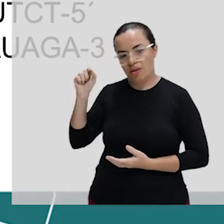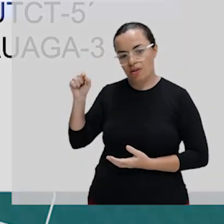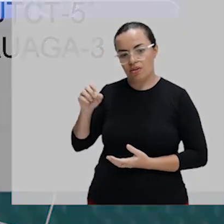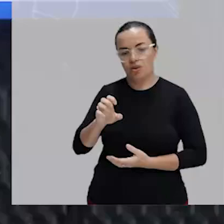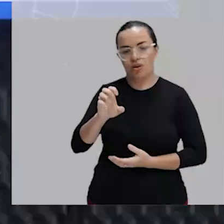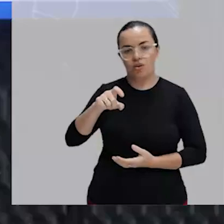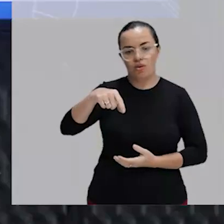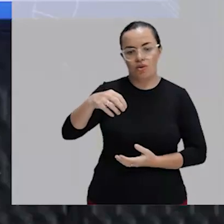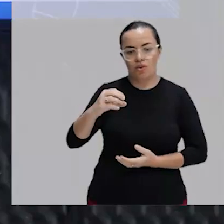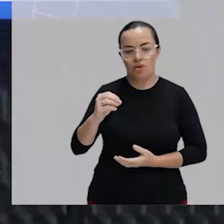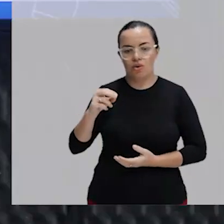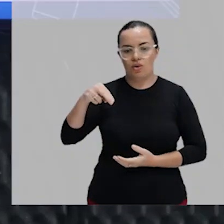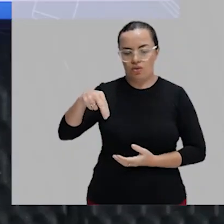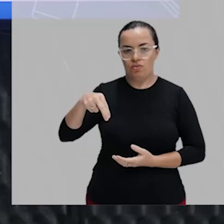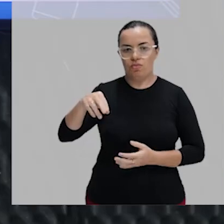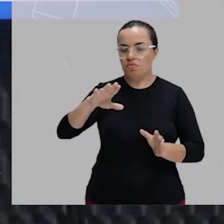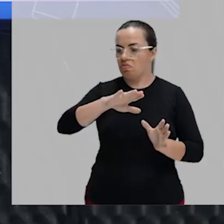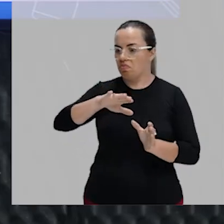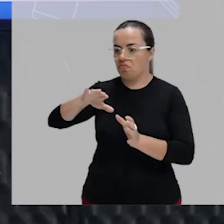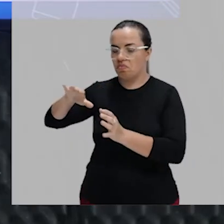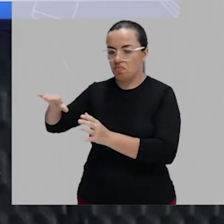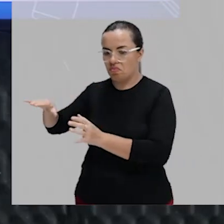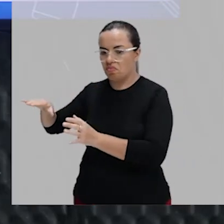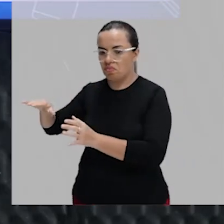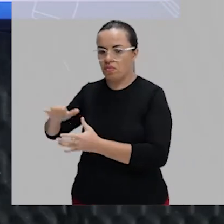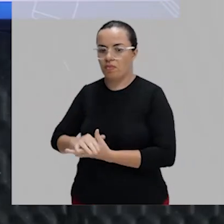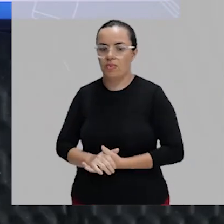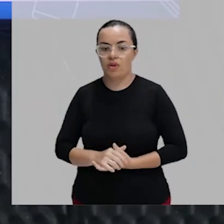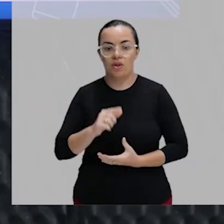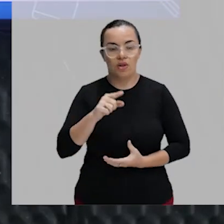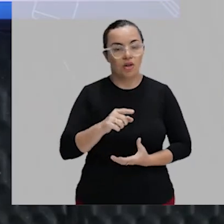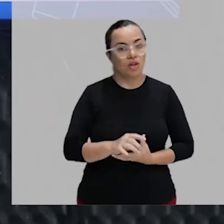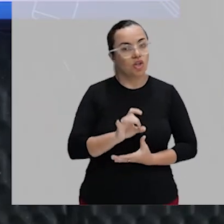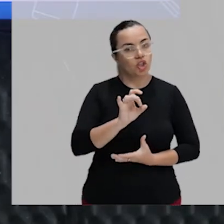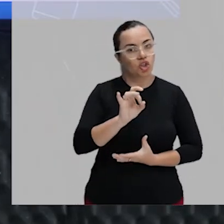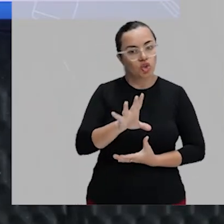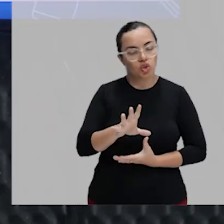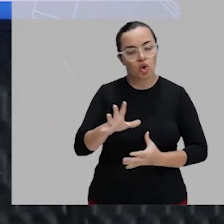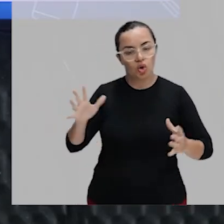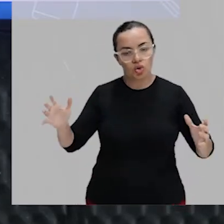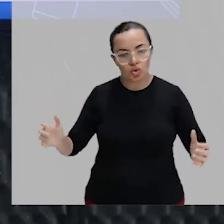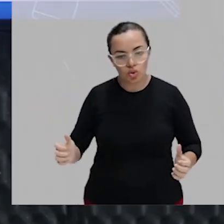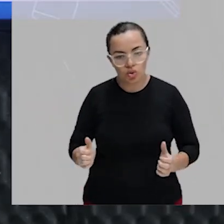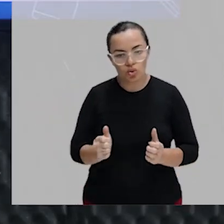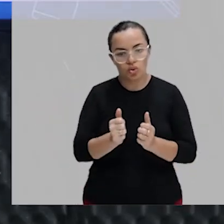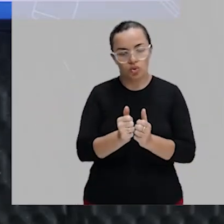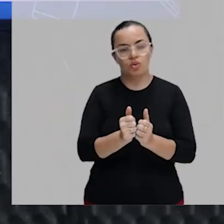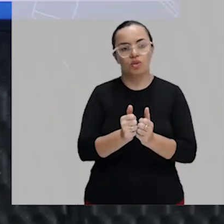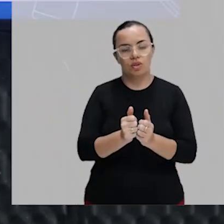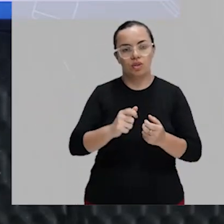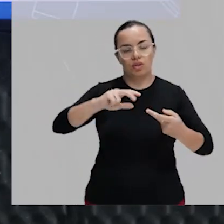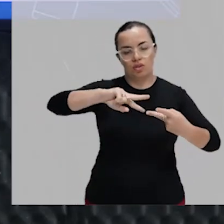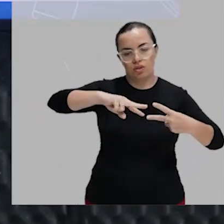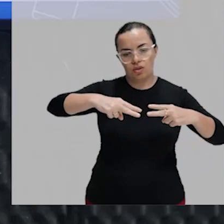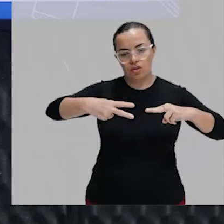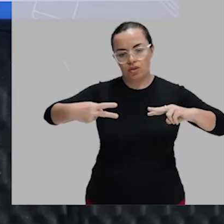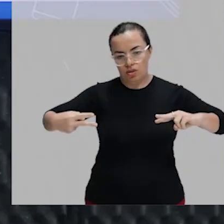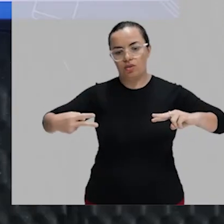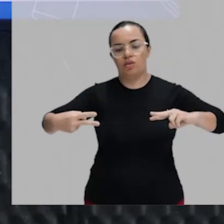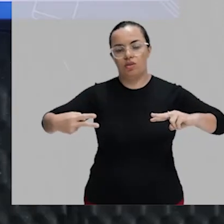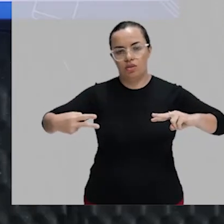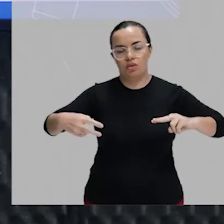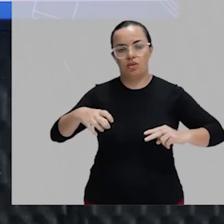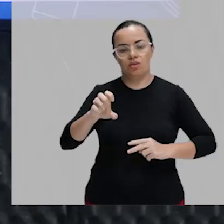os introns e vou juntar essas sequências que têm informação genética, tá? Que são os